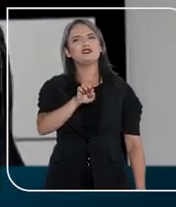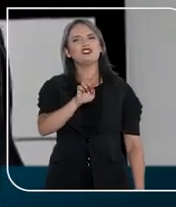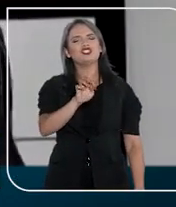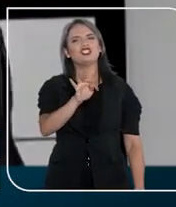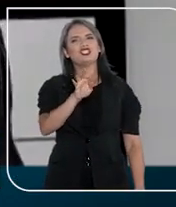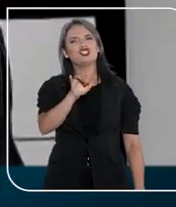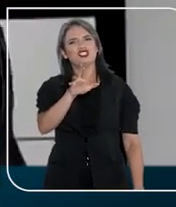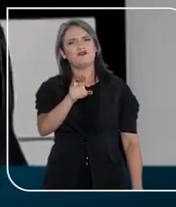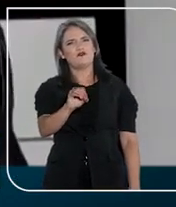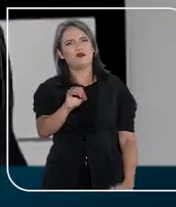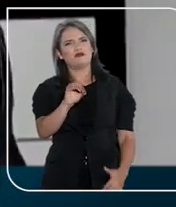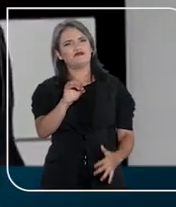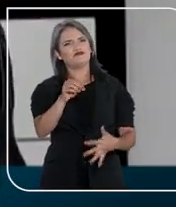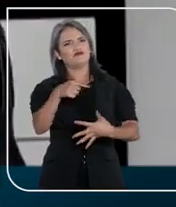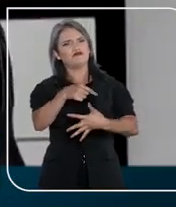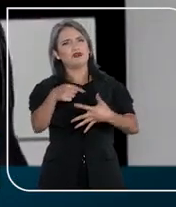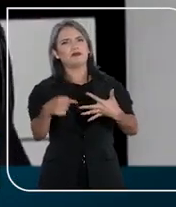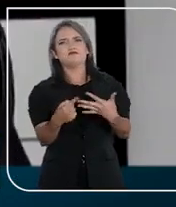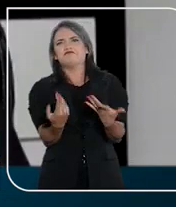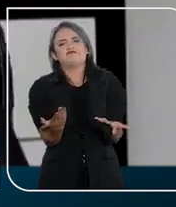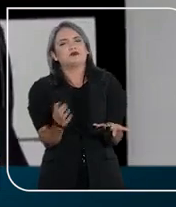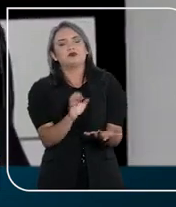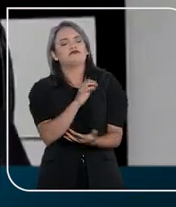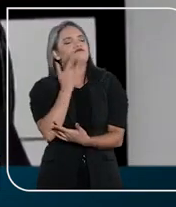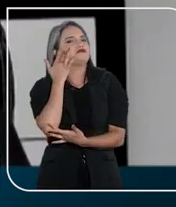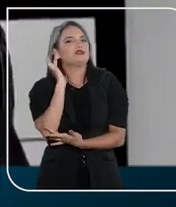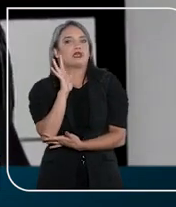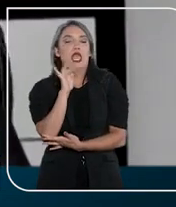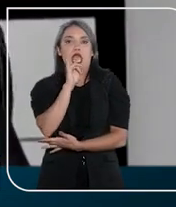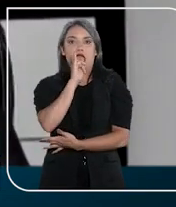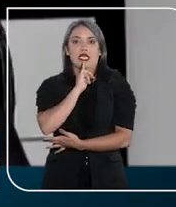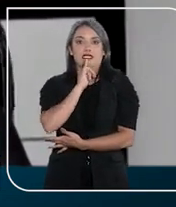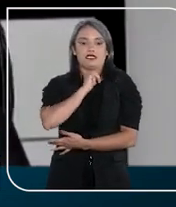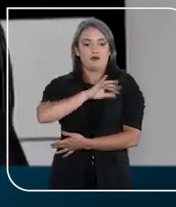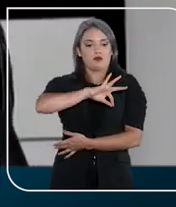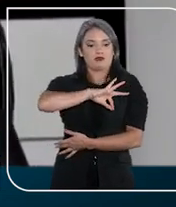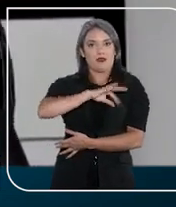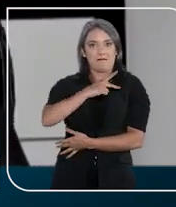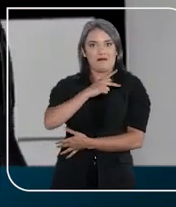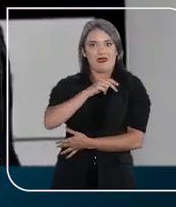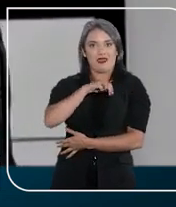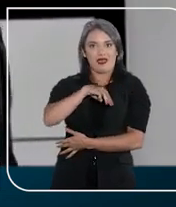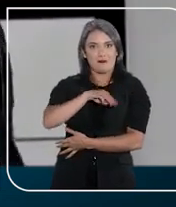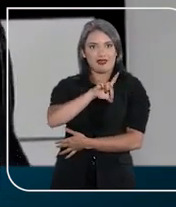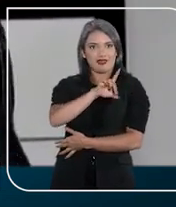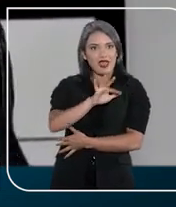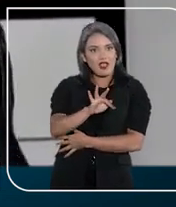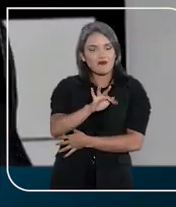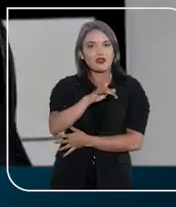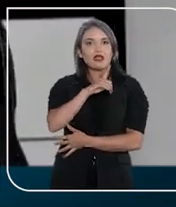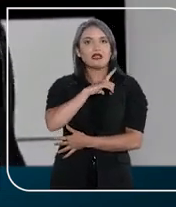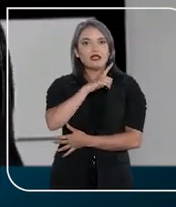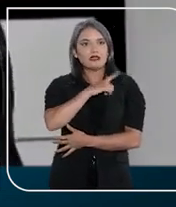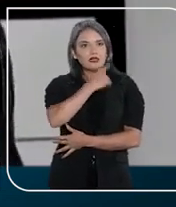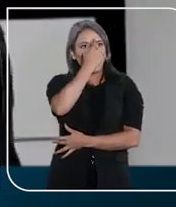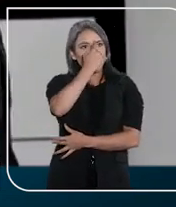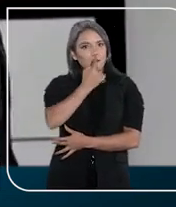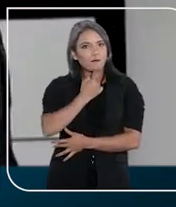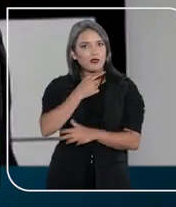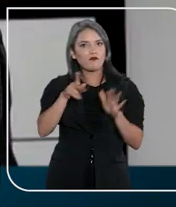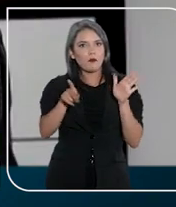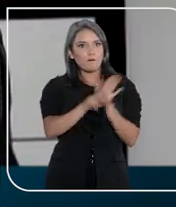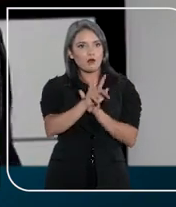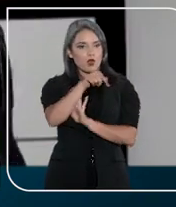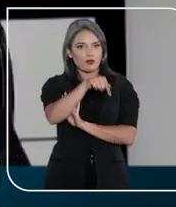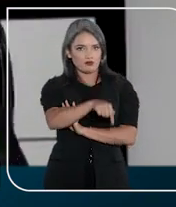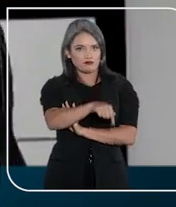um pequeno confronto. Polícia Militar do Distrito Federal tem um perfil profissiográfico exclusivo para quem vai ingressar na Polícia